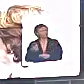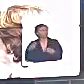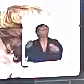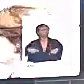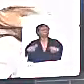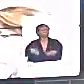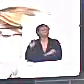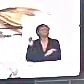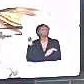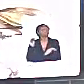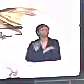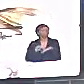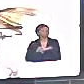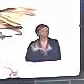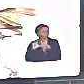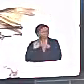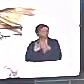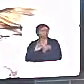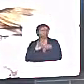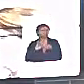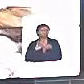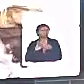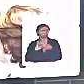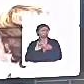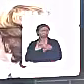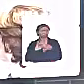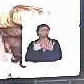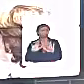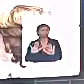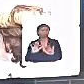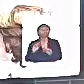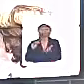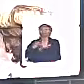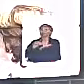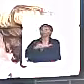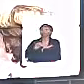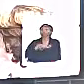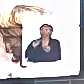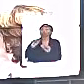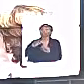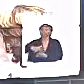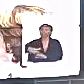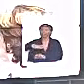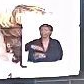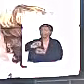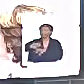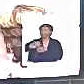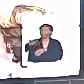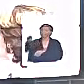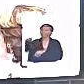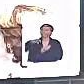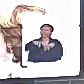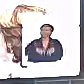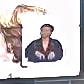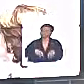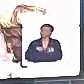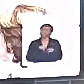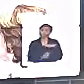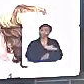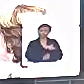Deputado a gente gostei e aliás faltou aqui a educação aí na mesa e faltou a